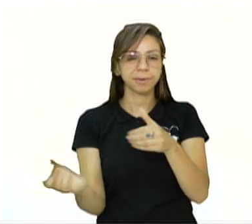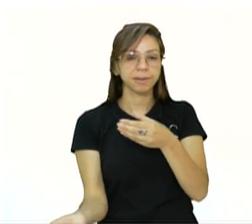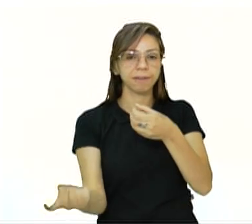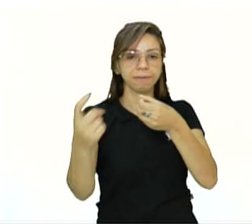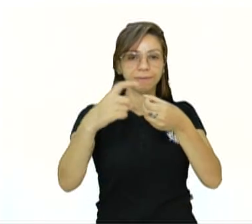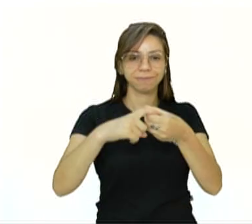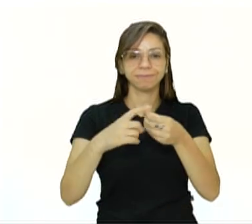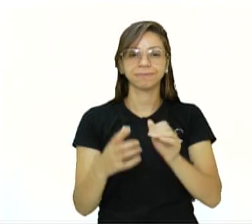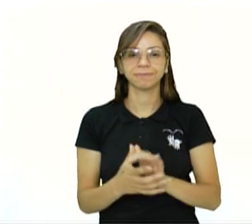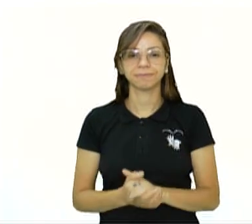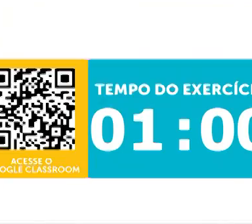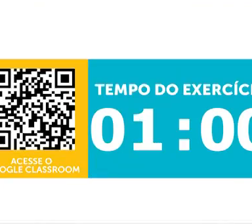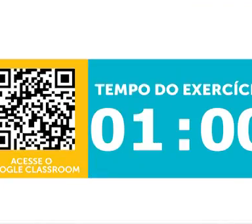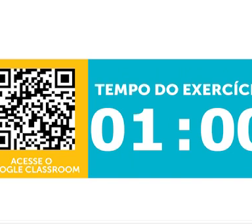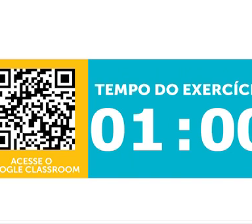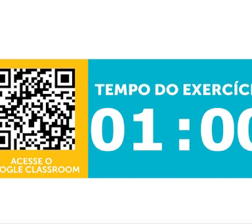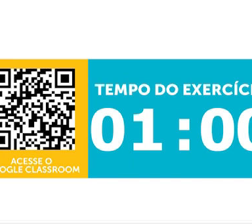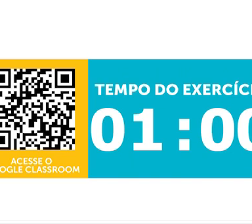gente volta.